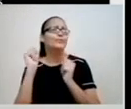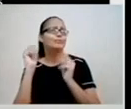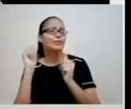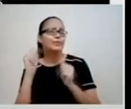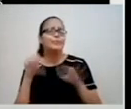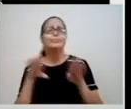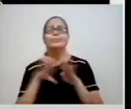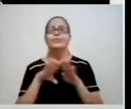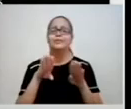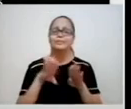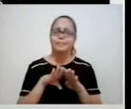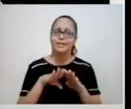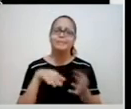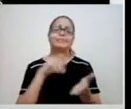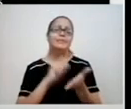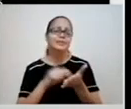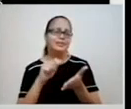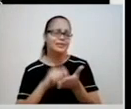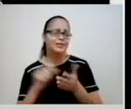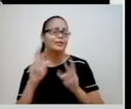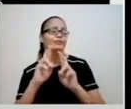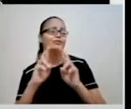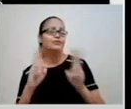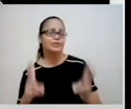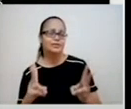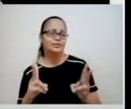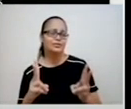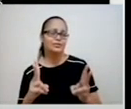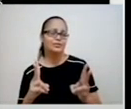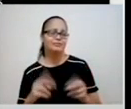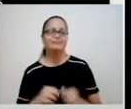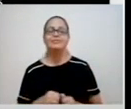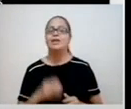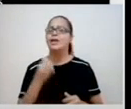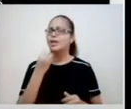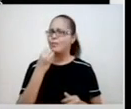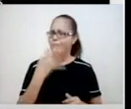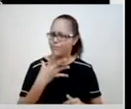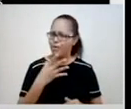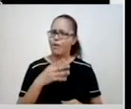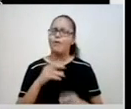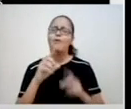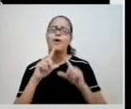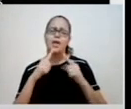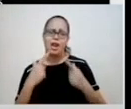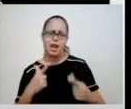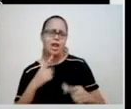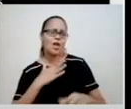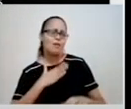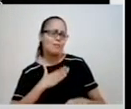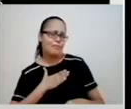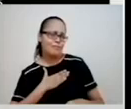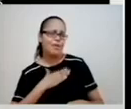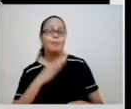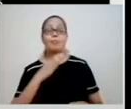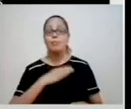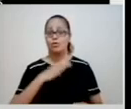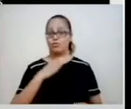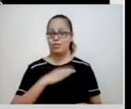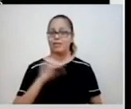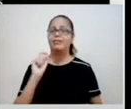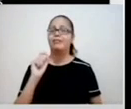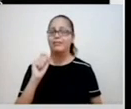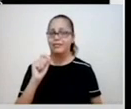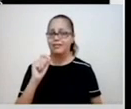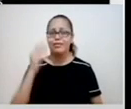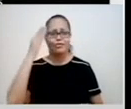é parecido, se escreve muito diferente. Que bom que a minha língua é o português. Quem souber falar,